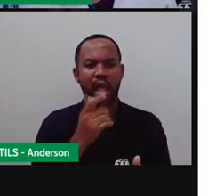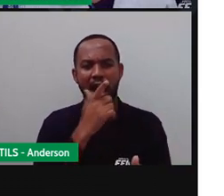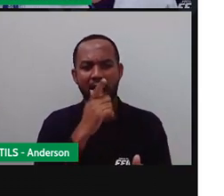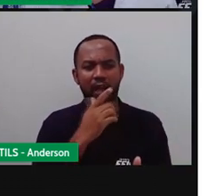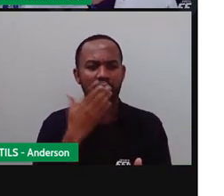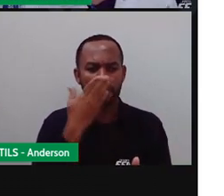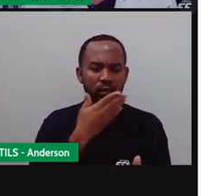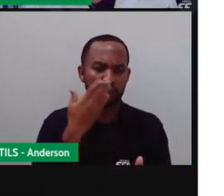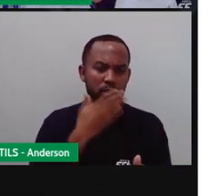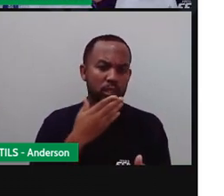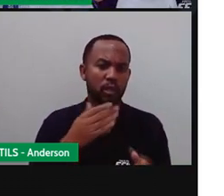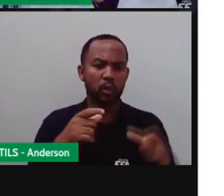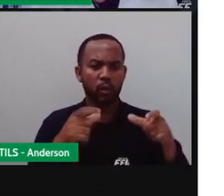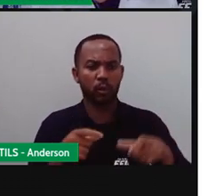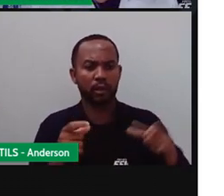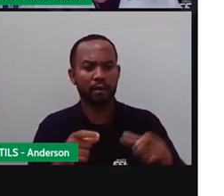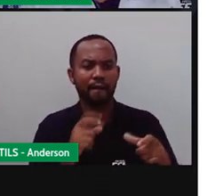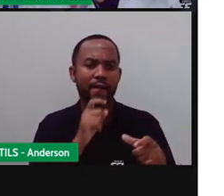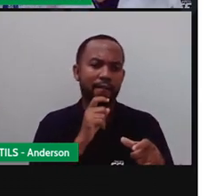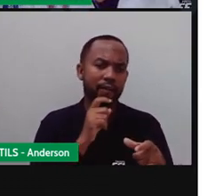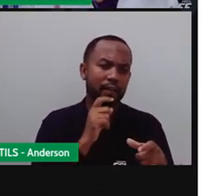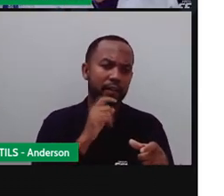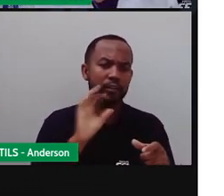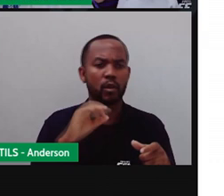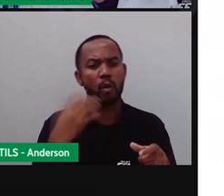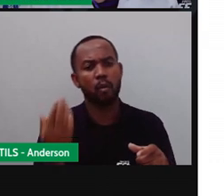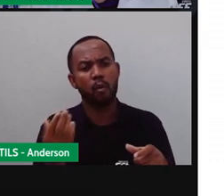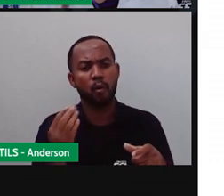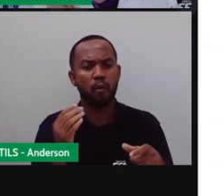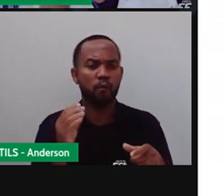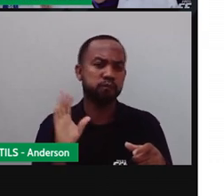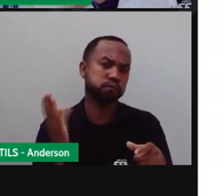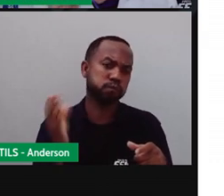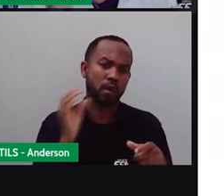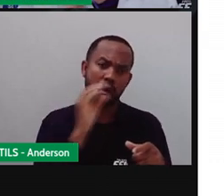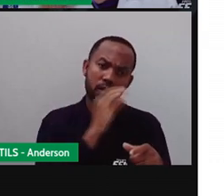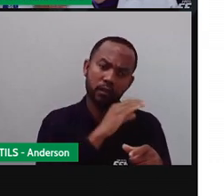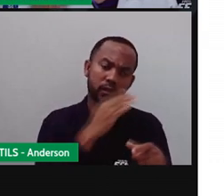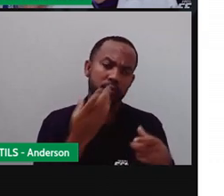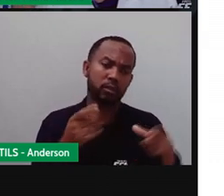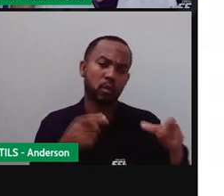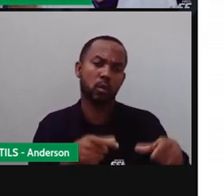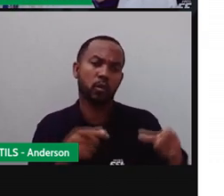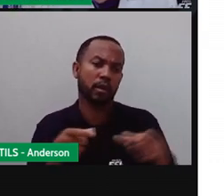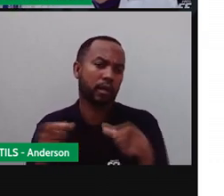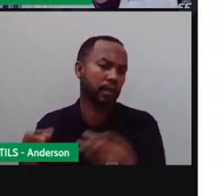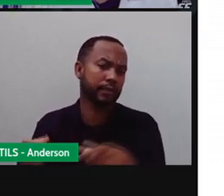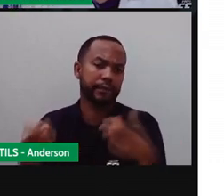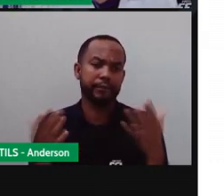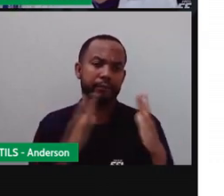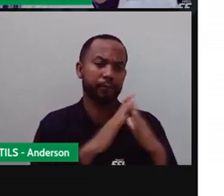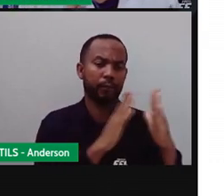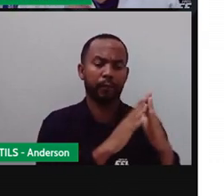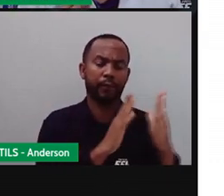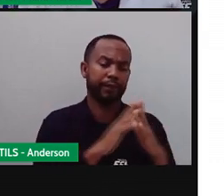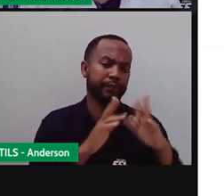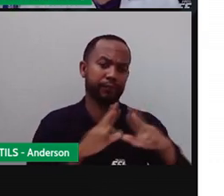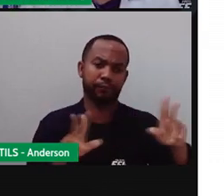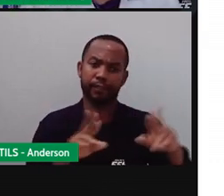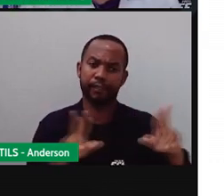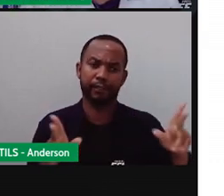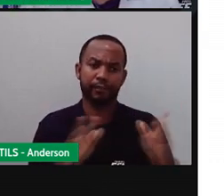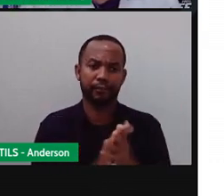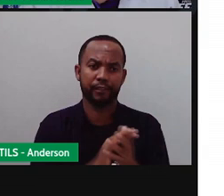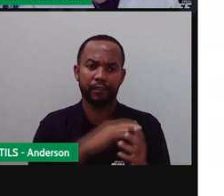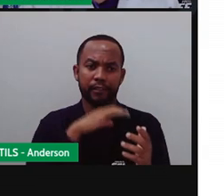regiões frias. Por que vai variar isso aí? Porque vai mudar o quê? O habitat, não é isso? O habitat